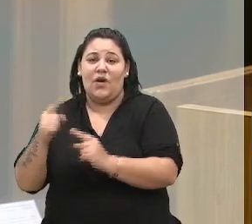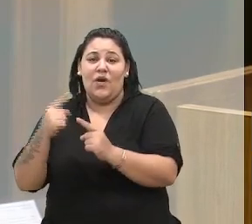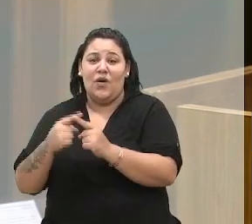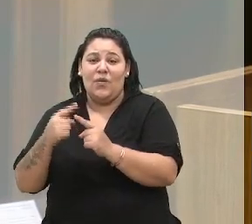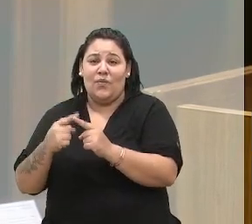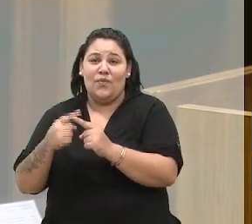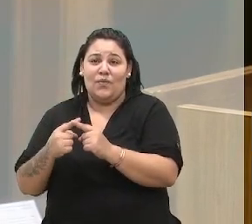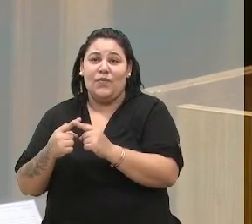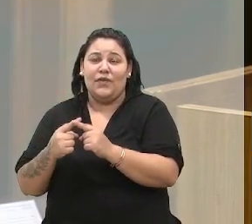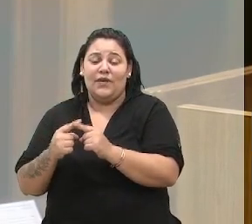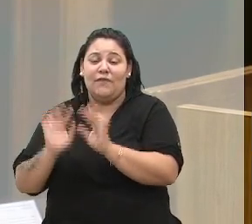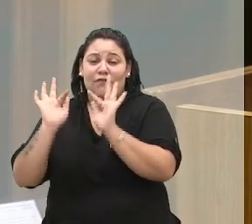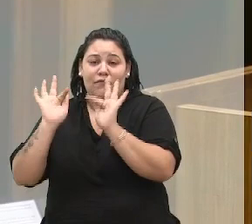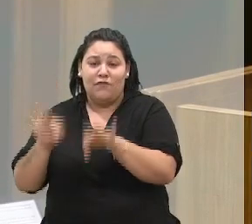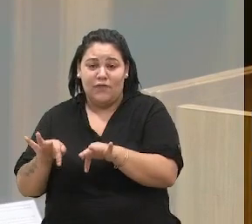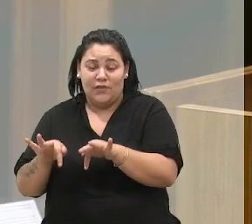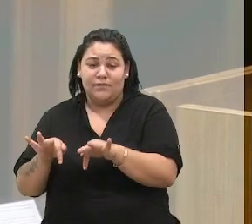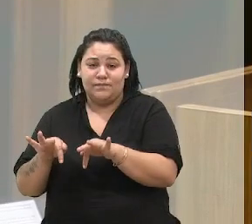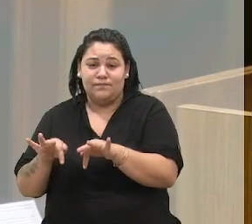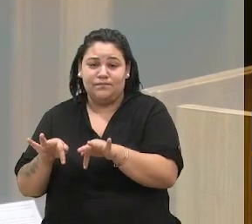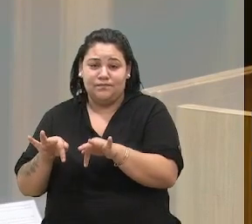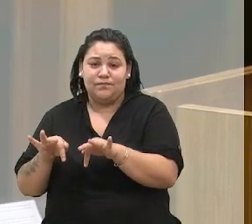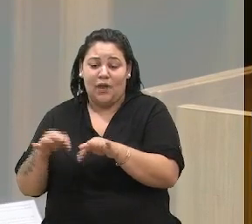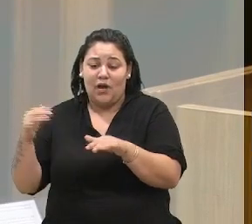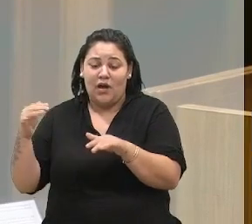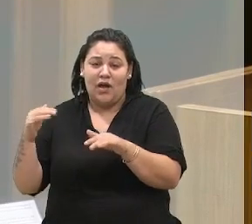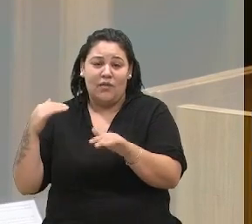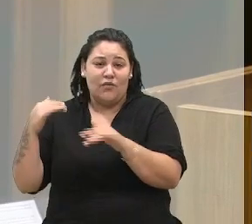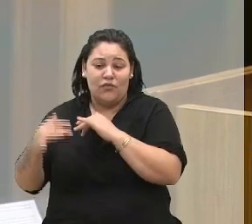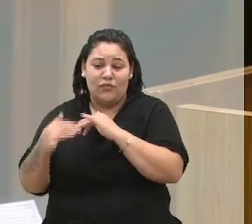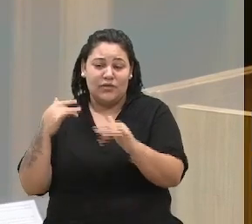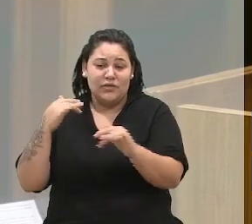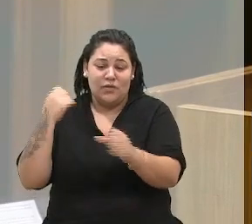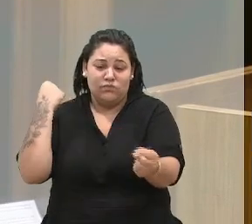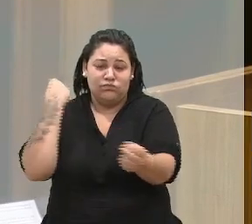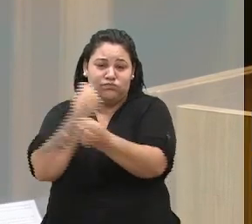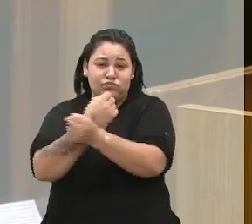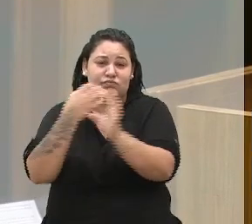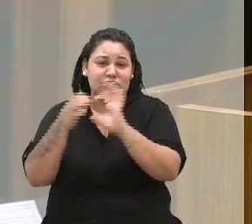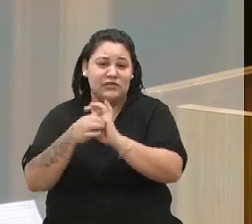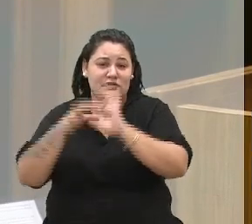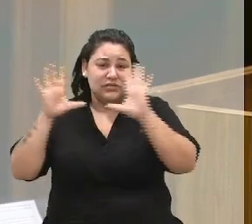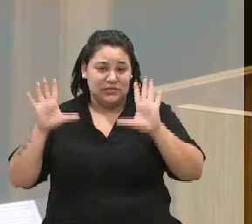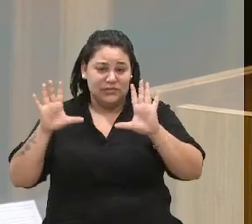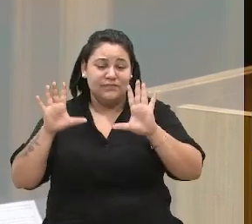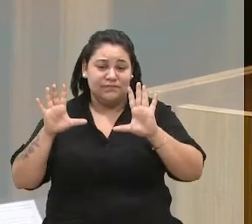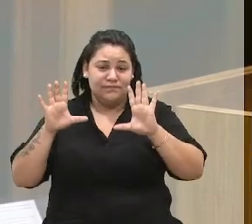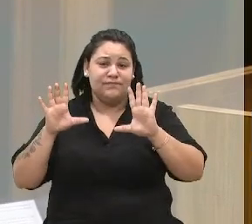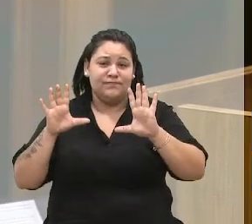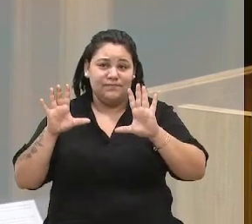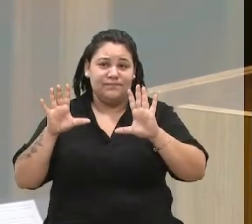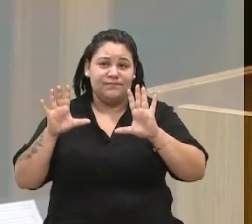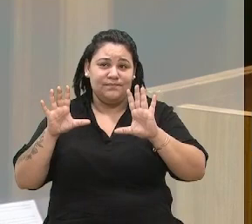foi abolido no Brasil, e os europeus substituíram a mão de obra